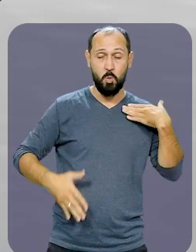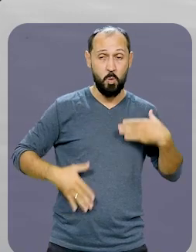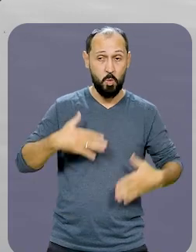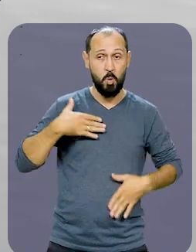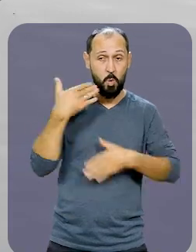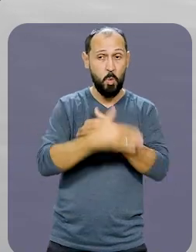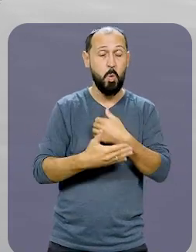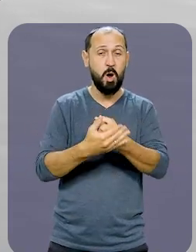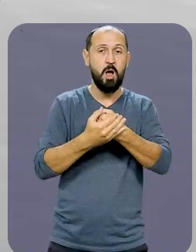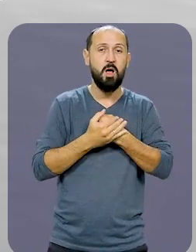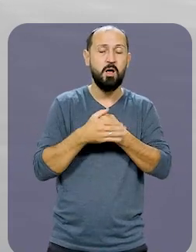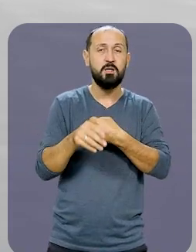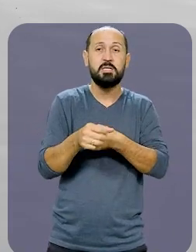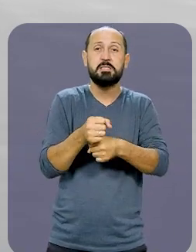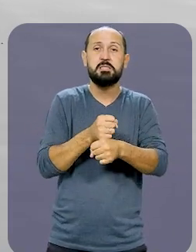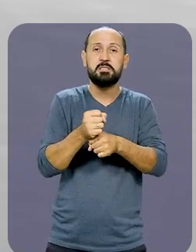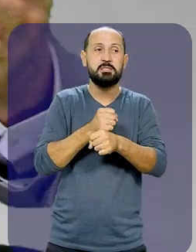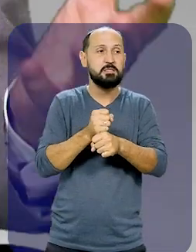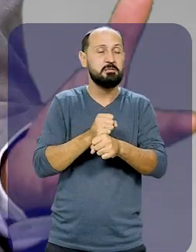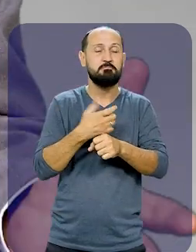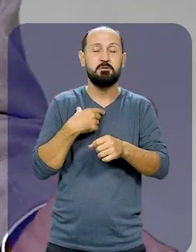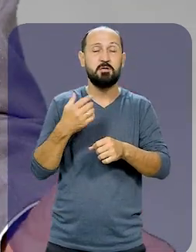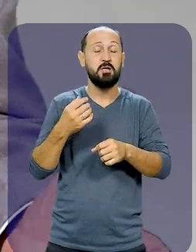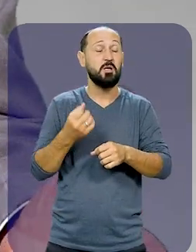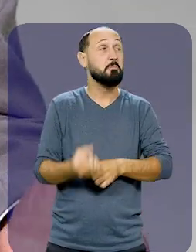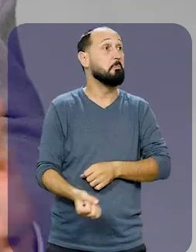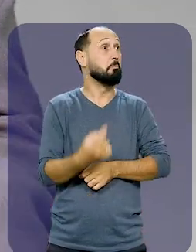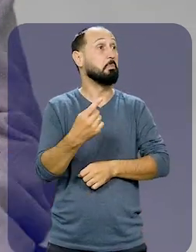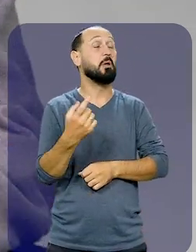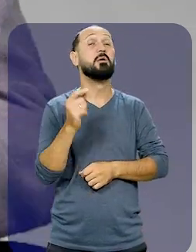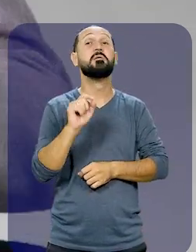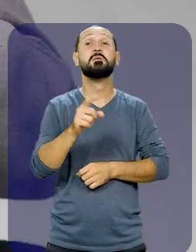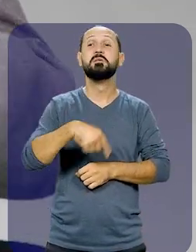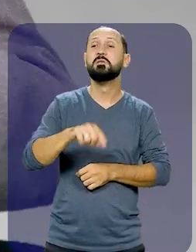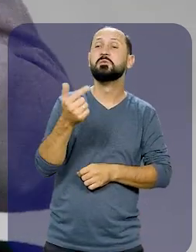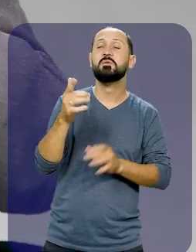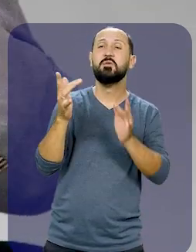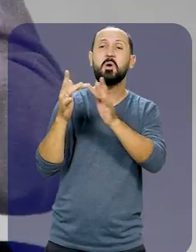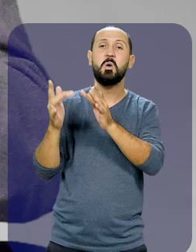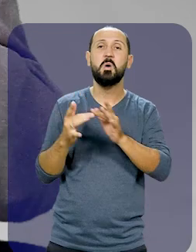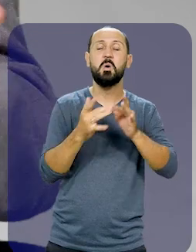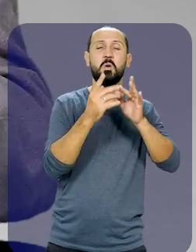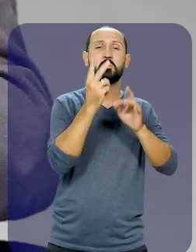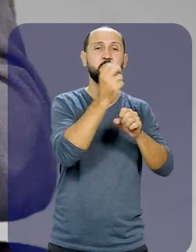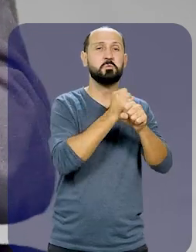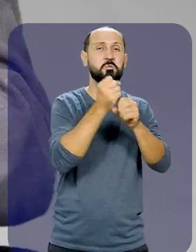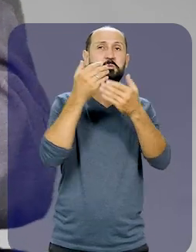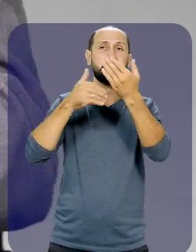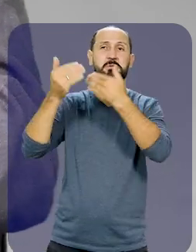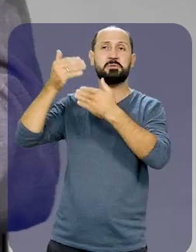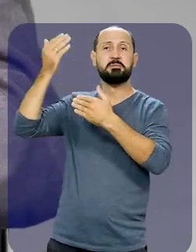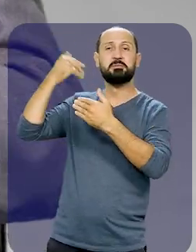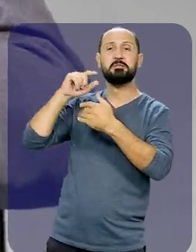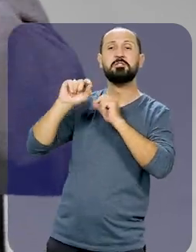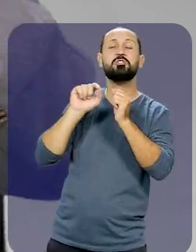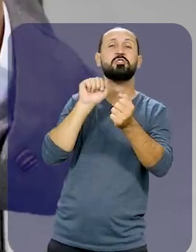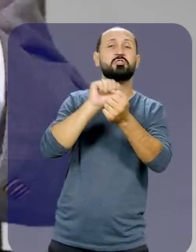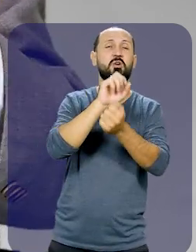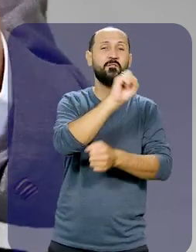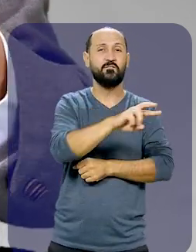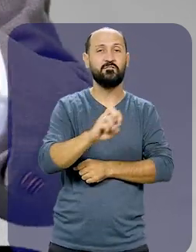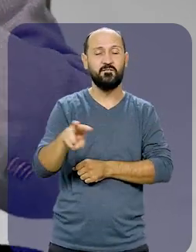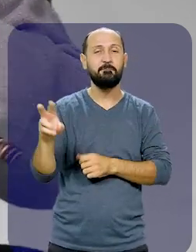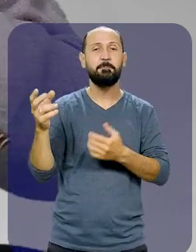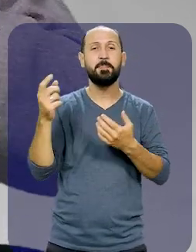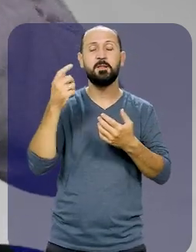resistência. E esse ano pegou todo mundo desprevenido e que não teve contato nos 2 últimos anos com os